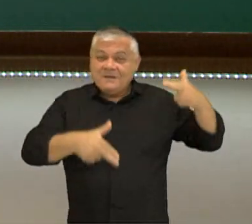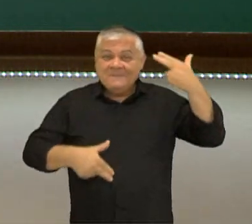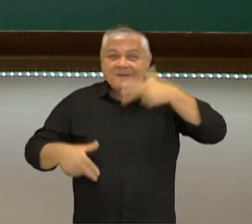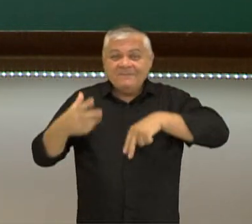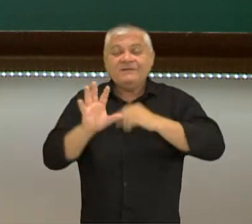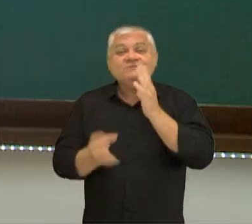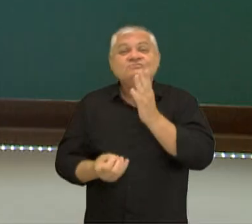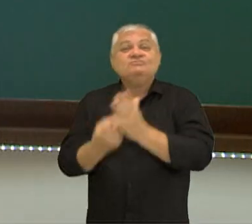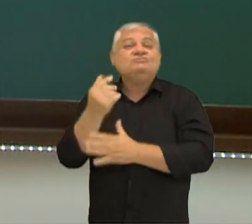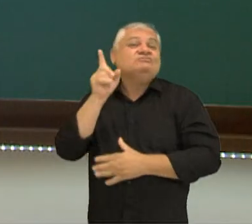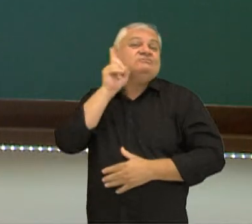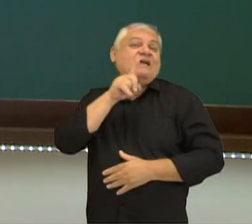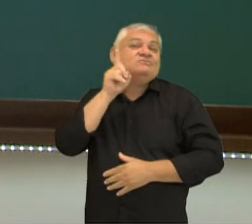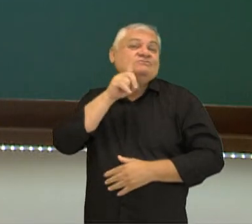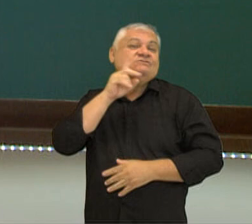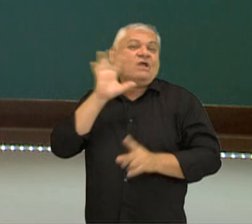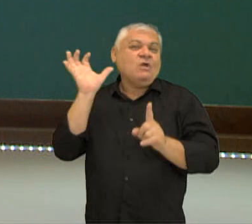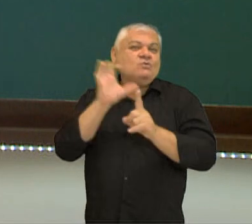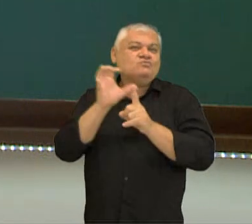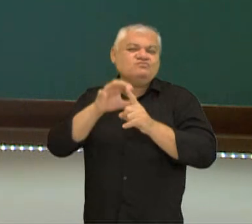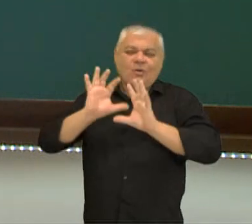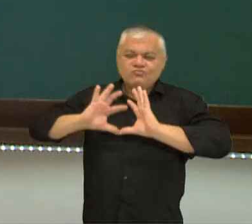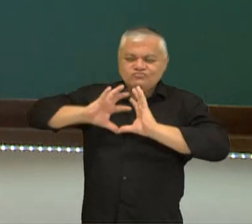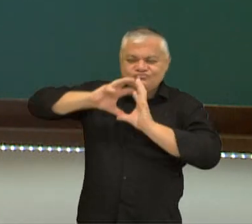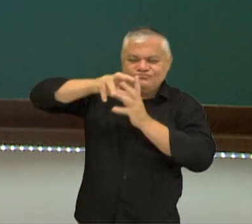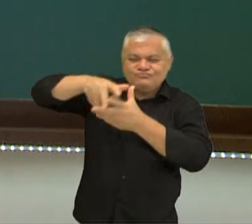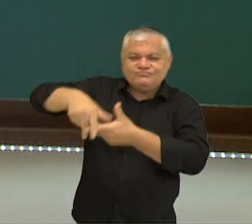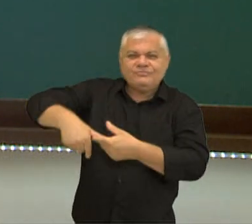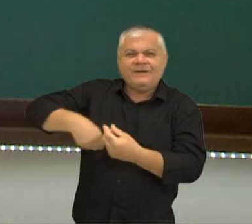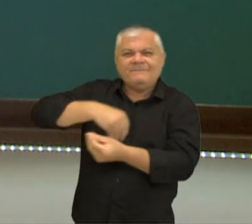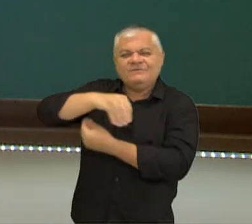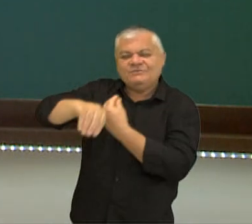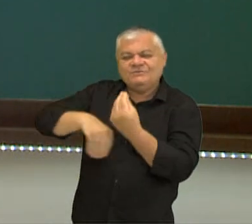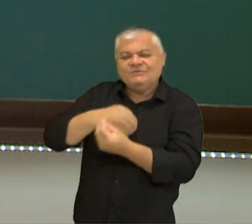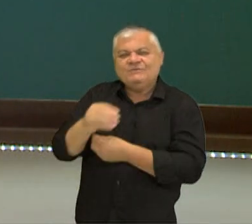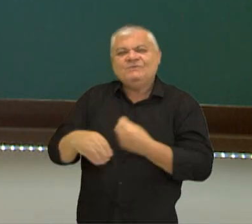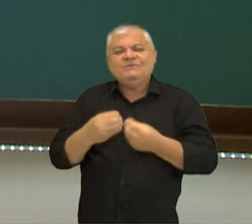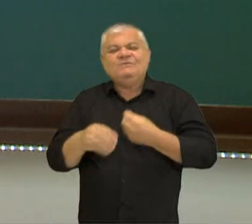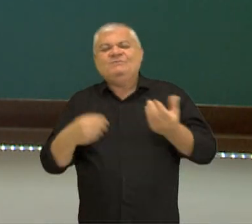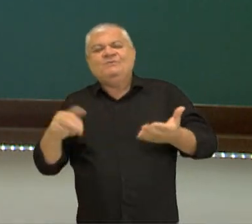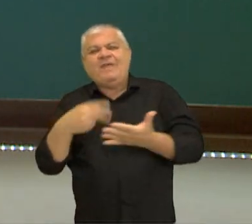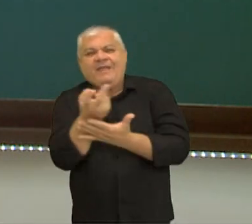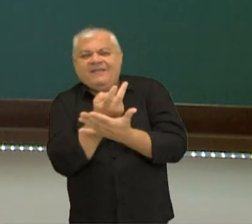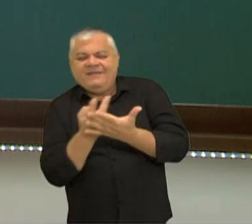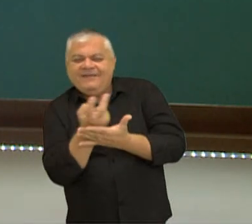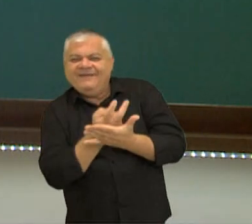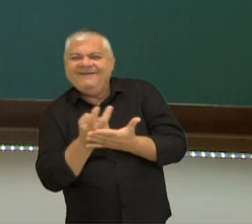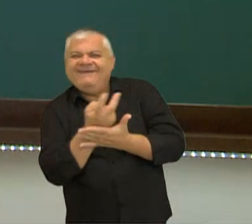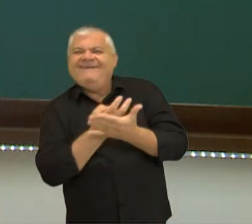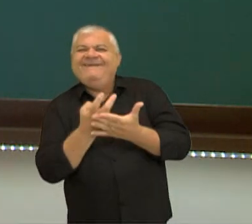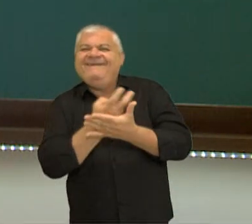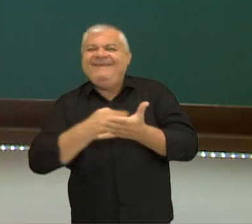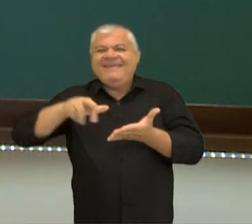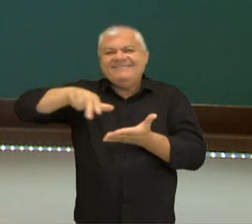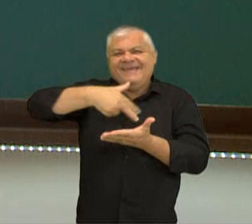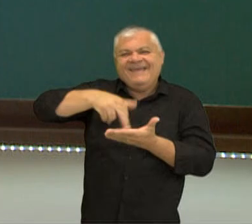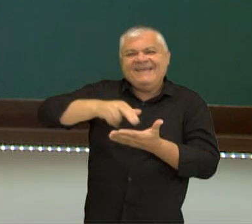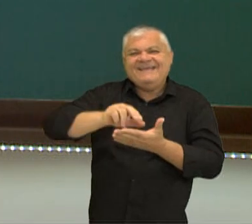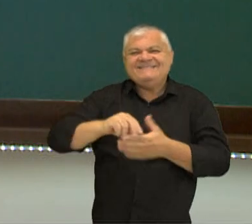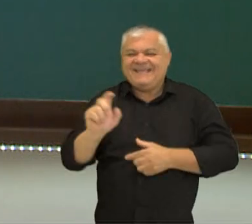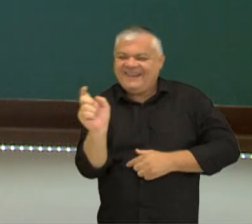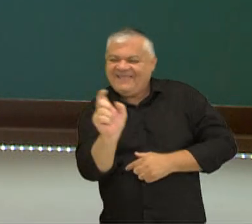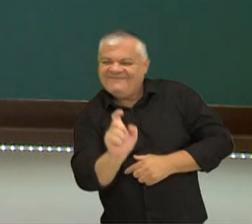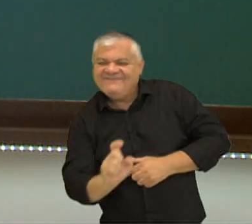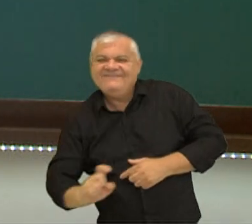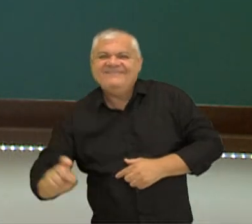Unidos e que envolve, né, a dança, que envolve, né, que é o break, que envolve também o grafite, que